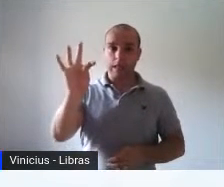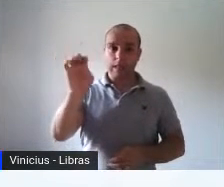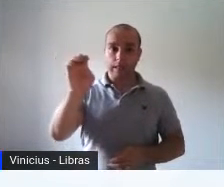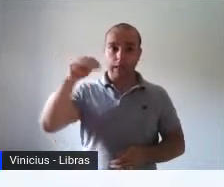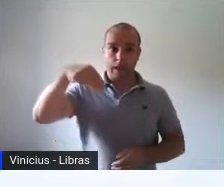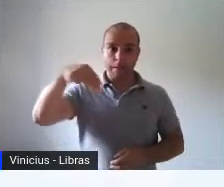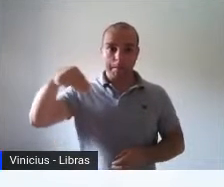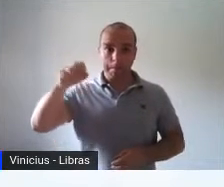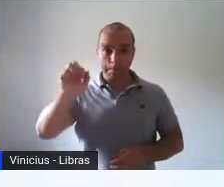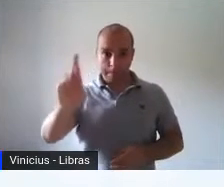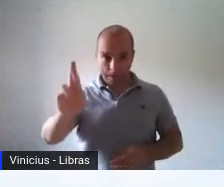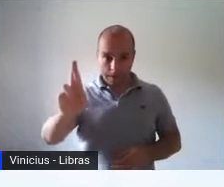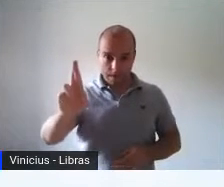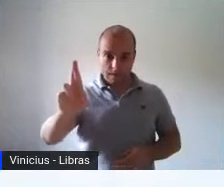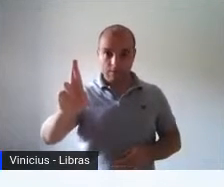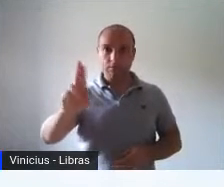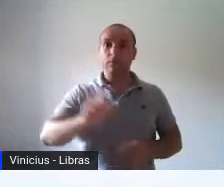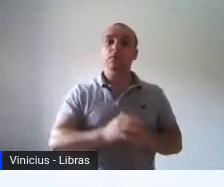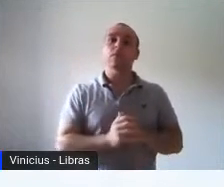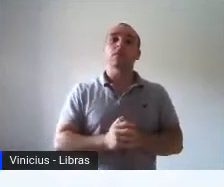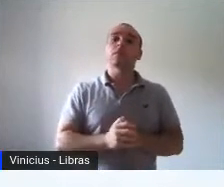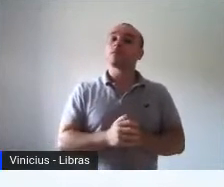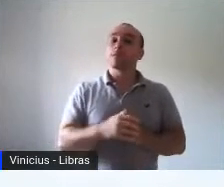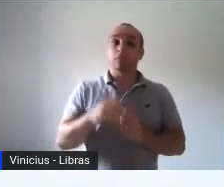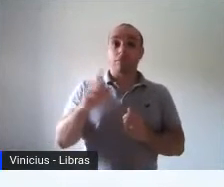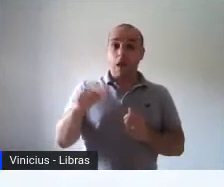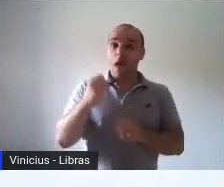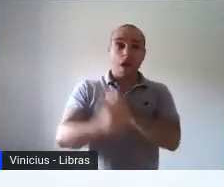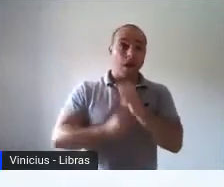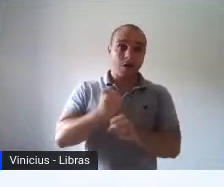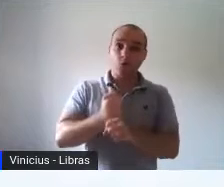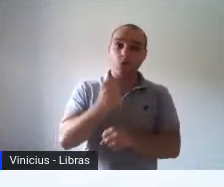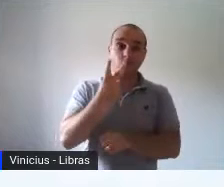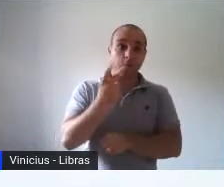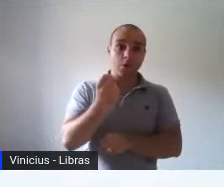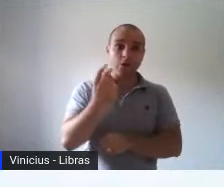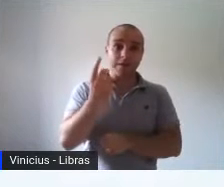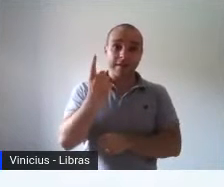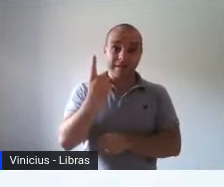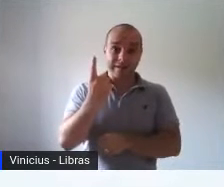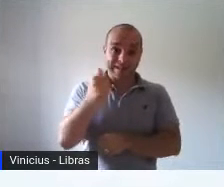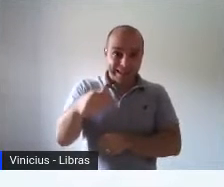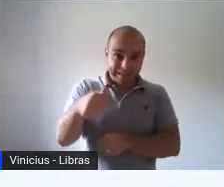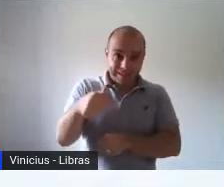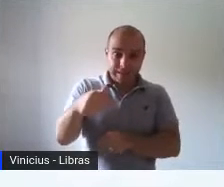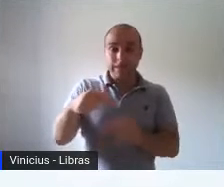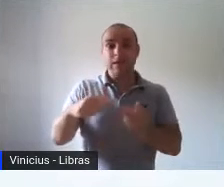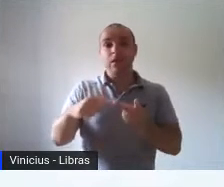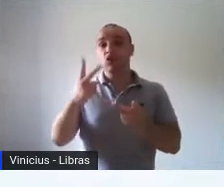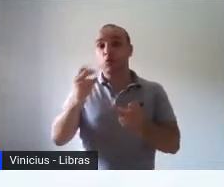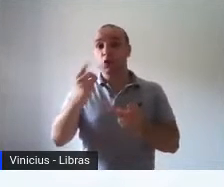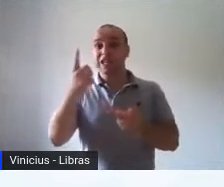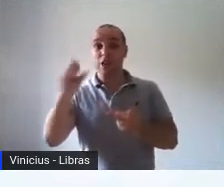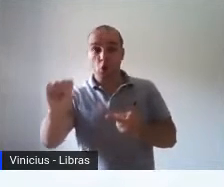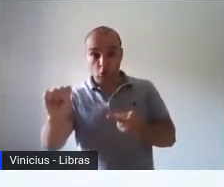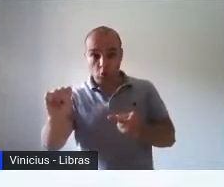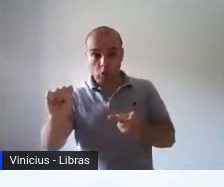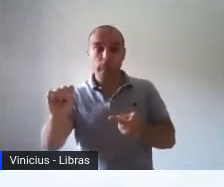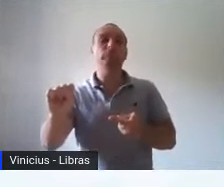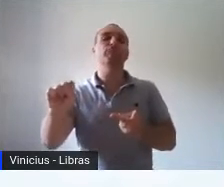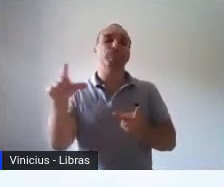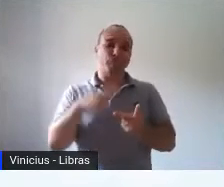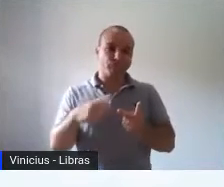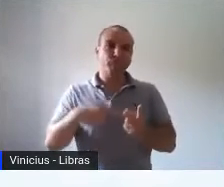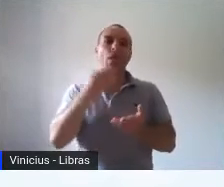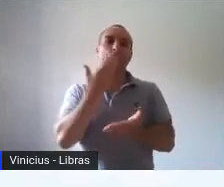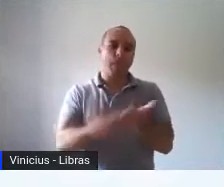2019 e 2018, 2017 também, ele jogou um valor menor, né? E acabou gerando perda, né? Quando a inflação